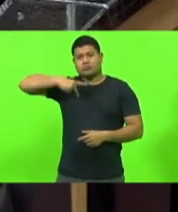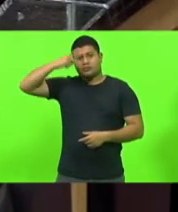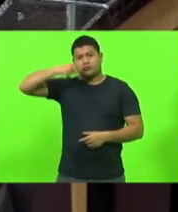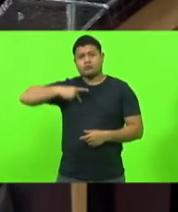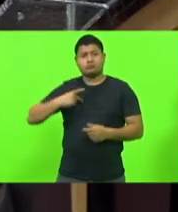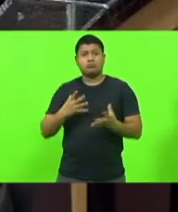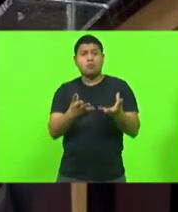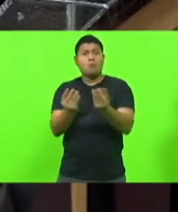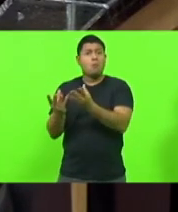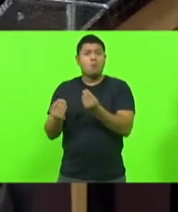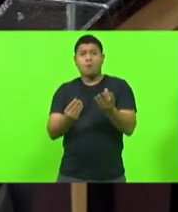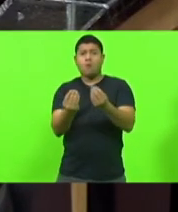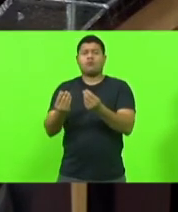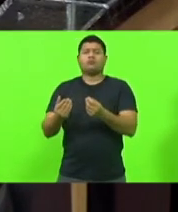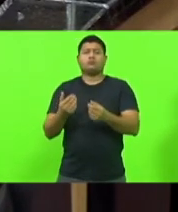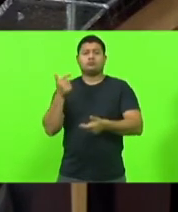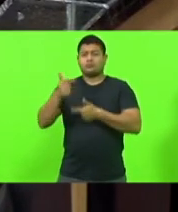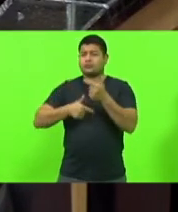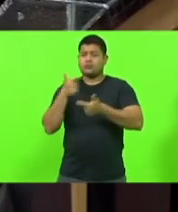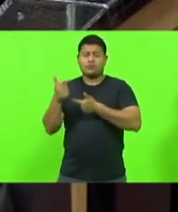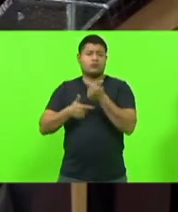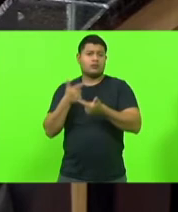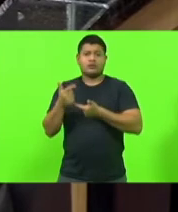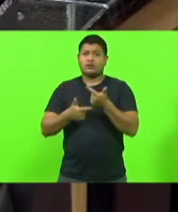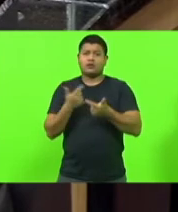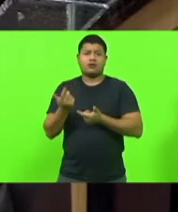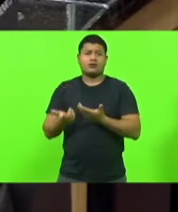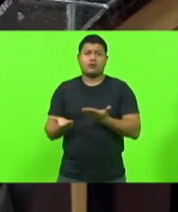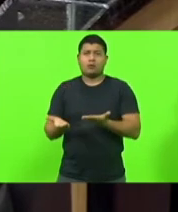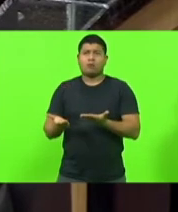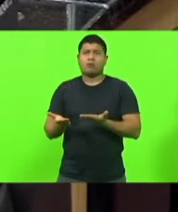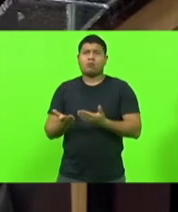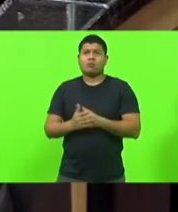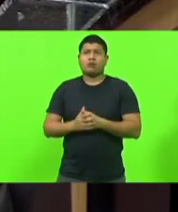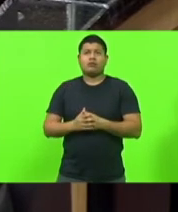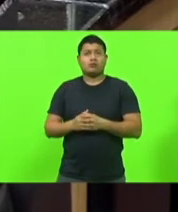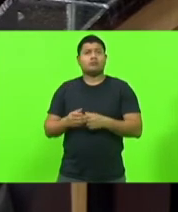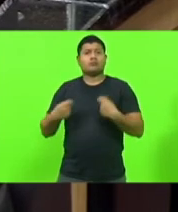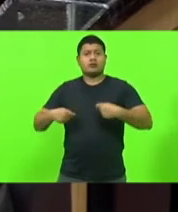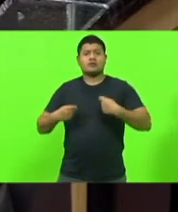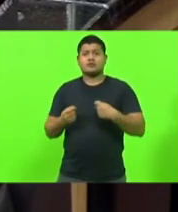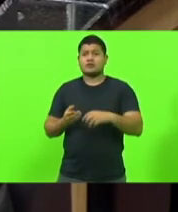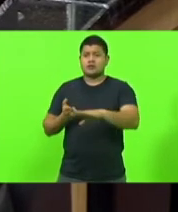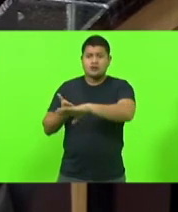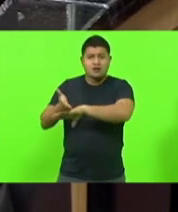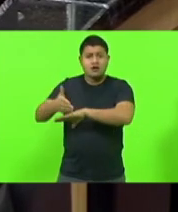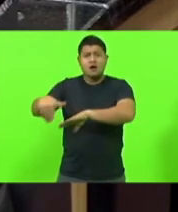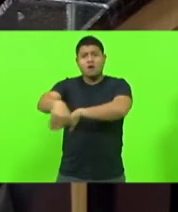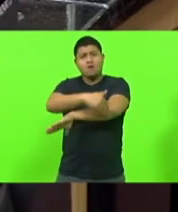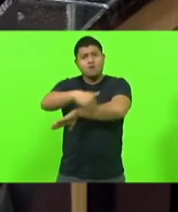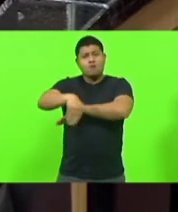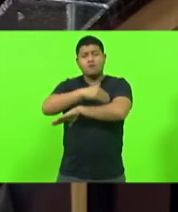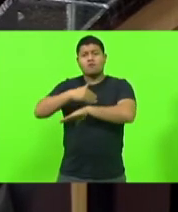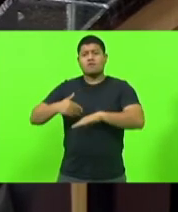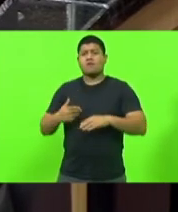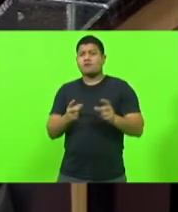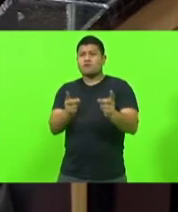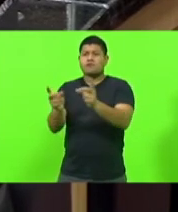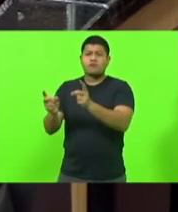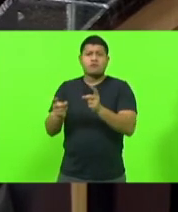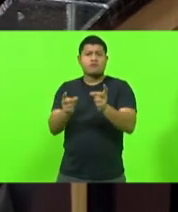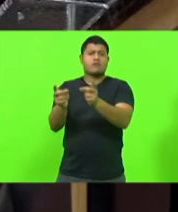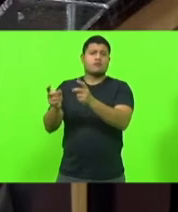de brasileiros que estão tendo que ir para a rua buscar o seu sustento da forma